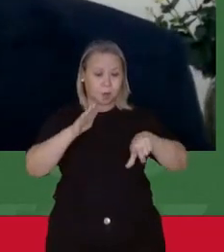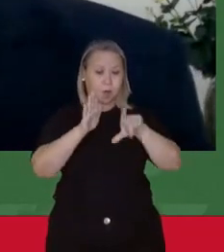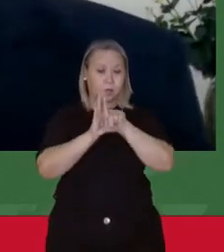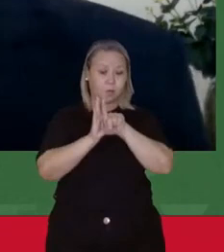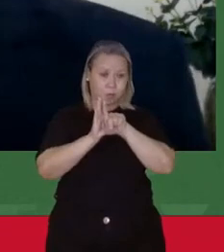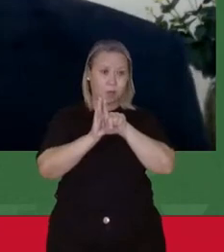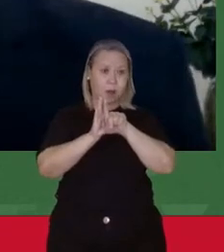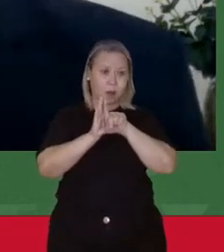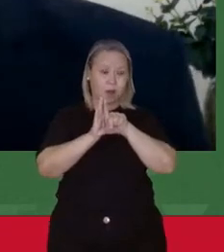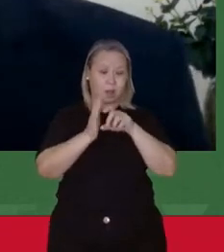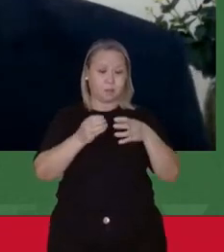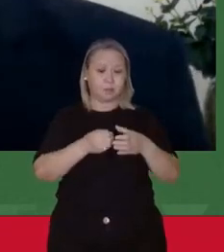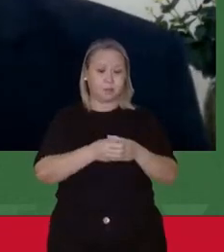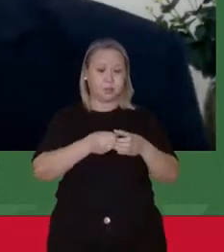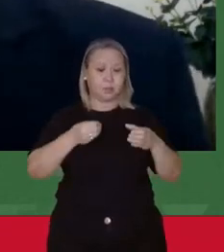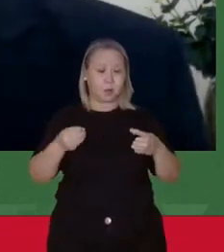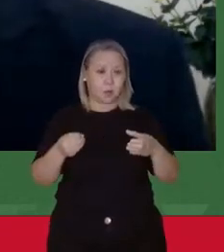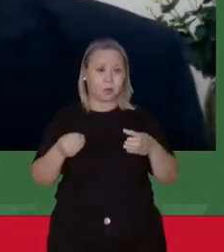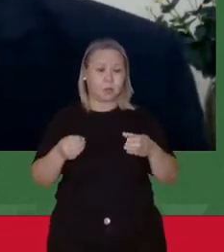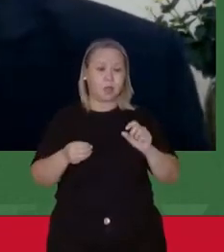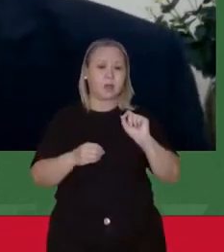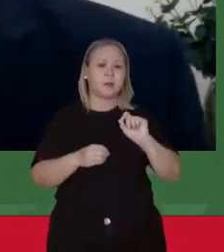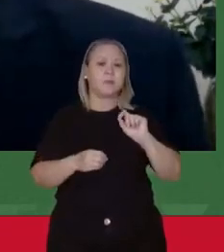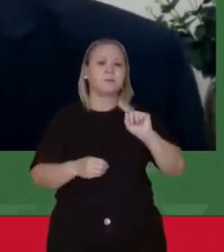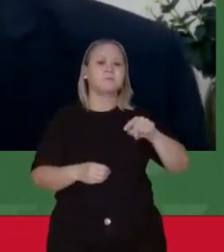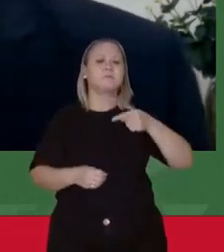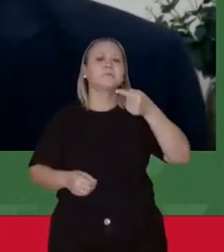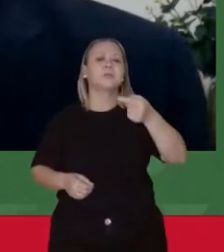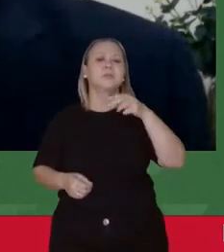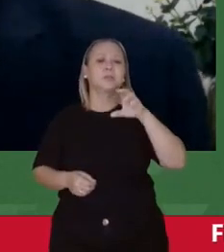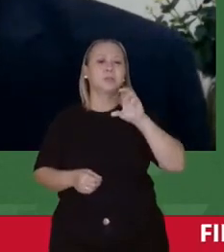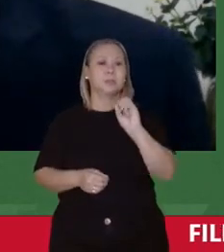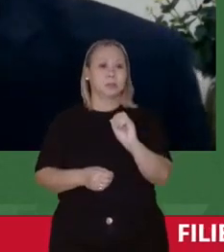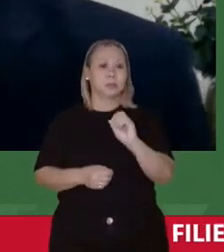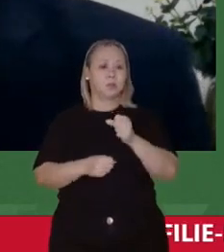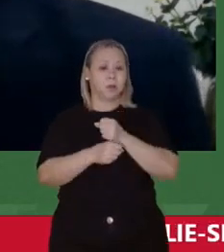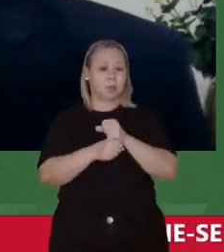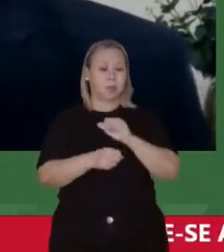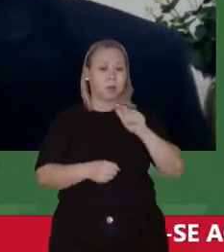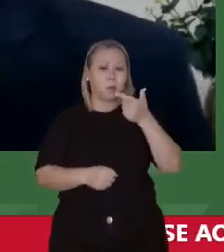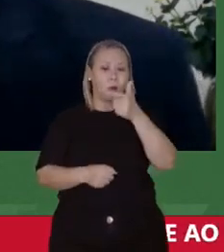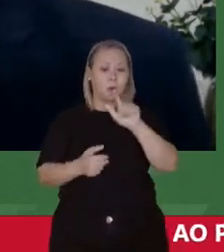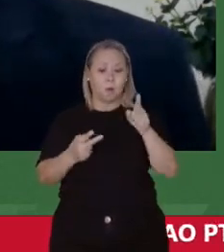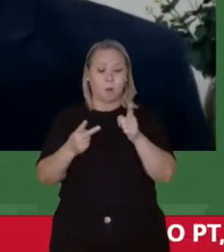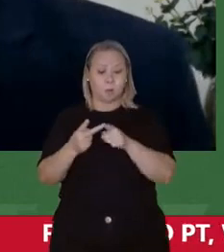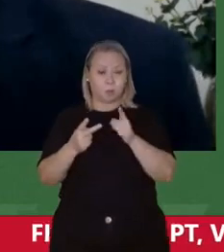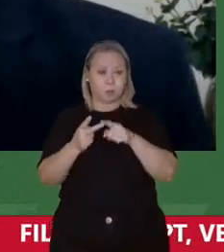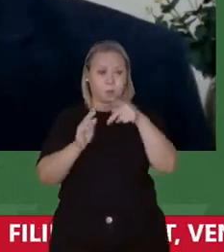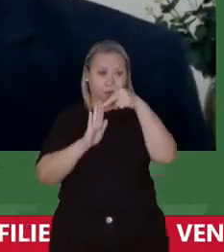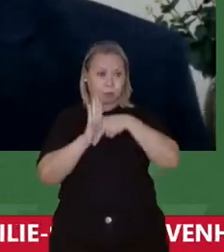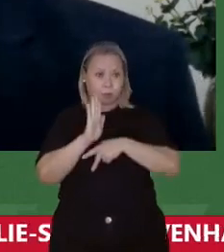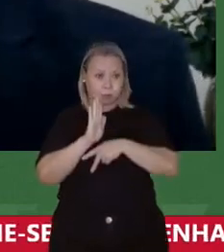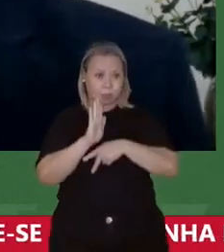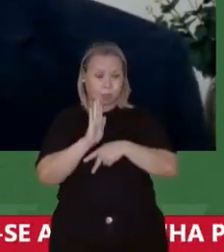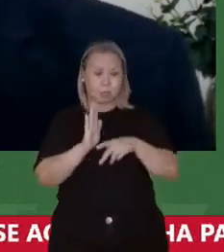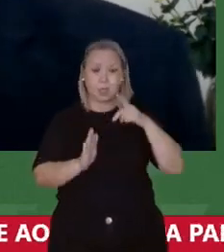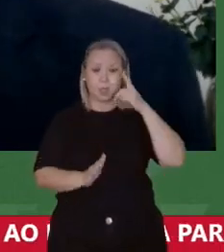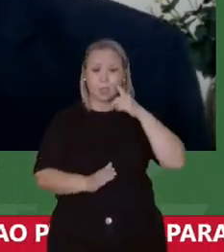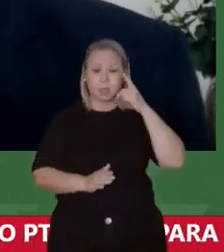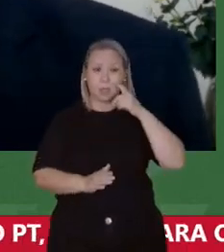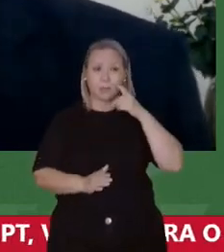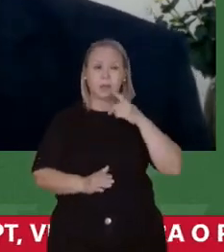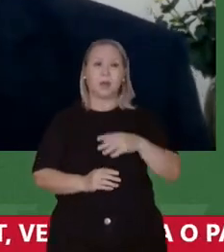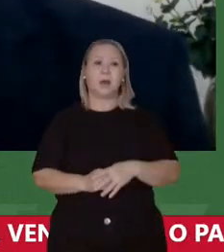cotas para mais daqui 50 anos. E tem outro projeto da deputada Benedita Abené,